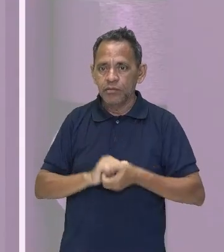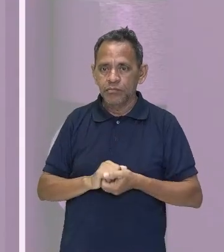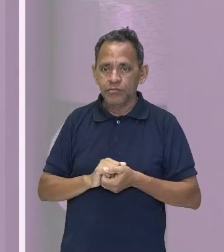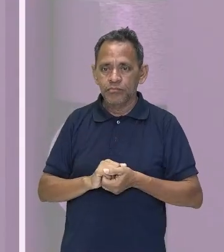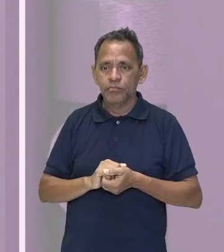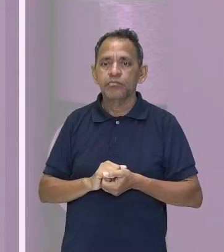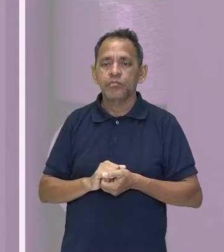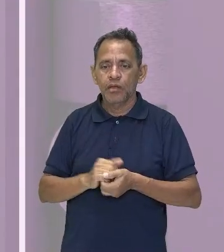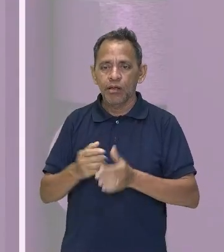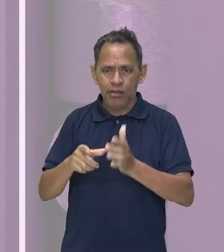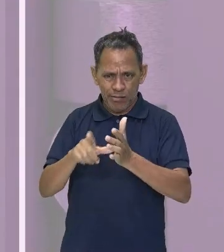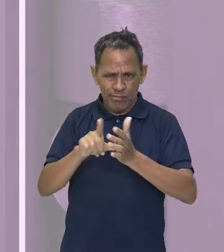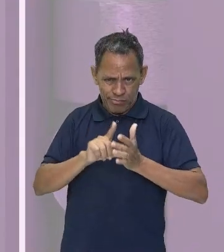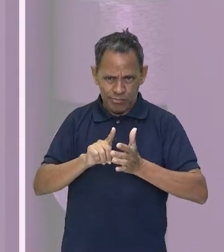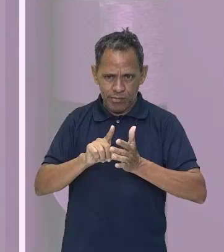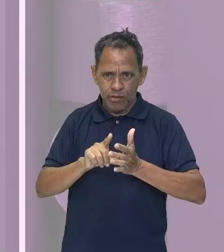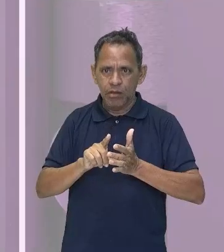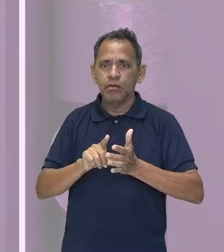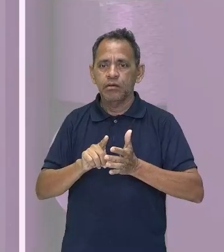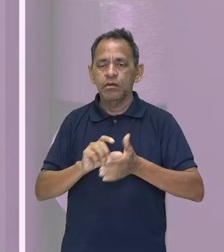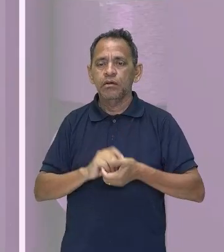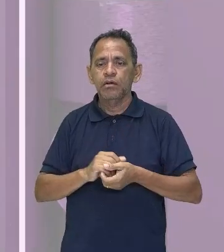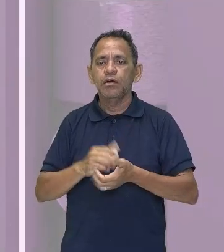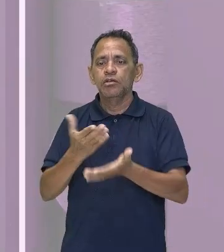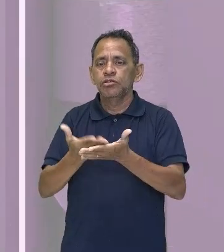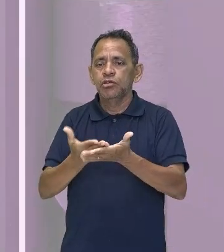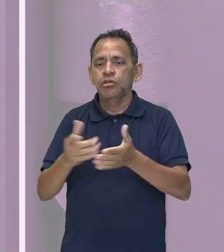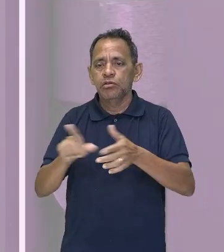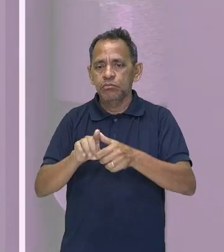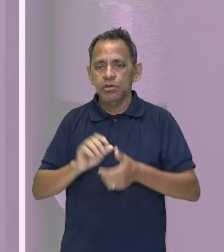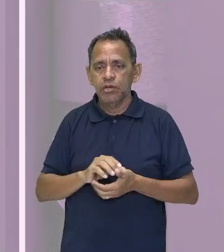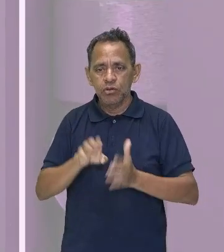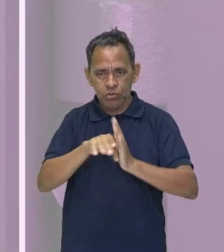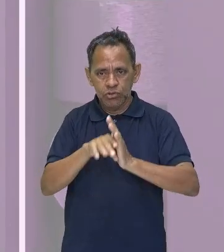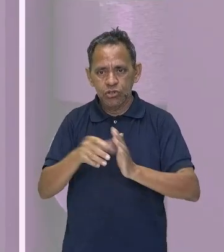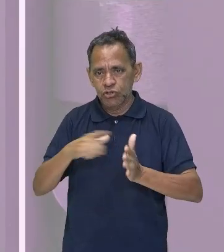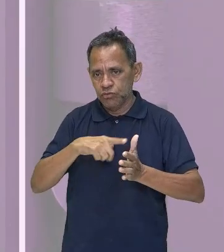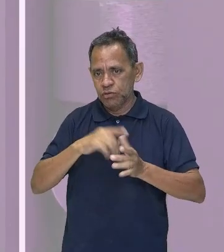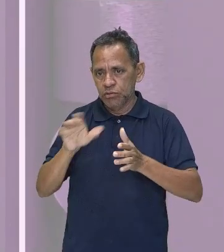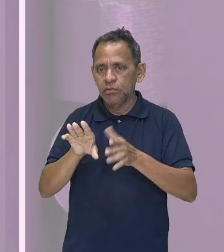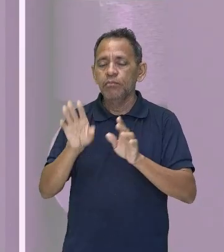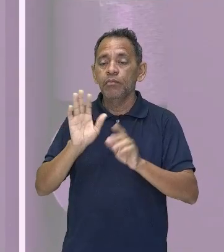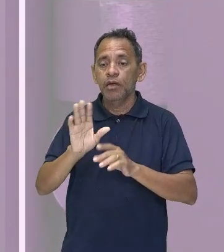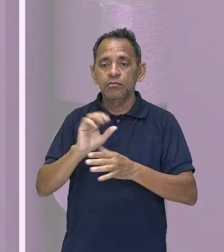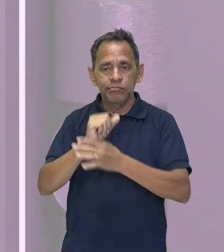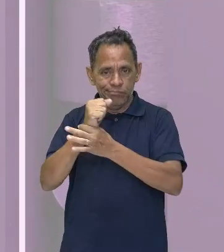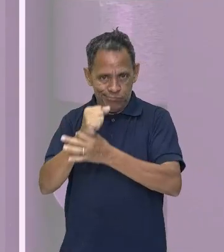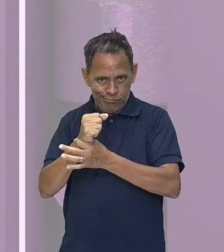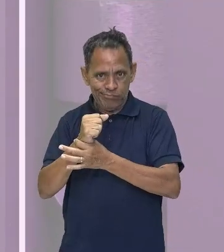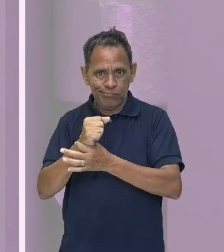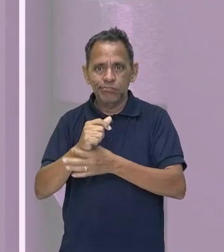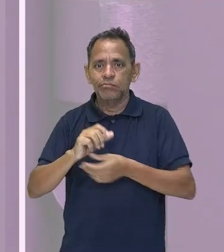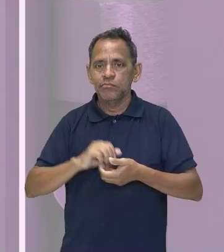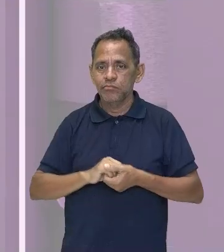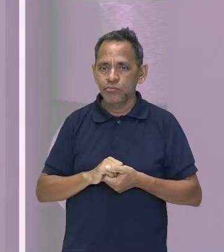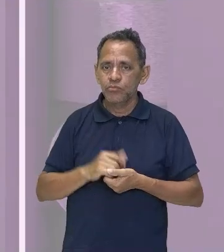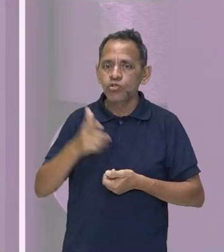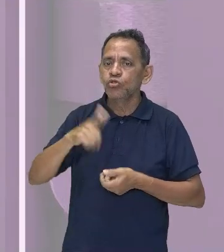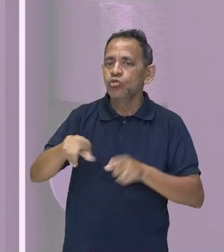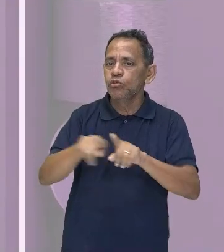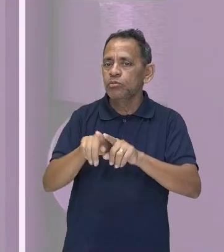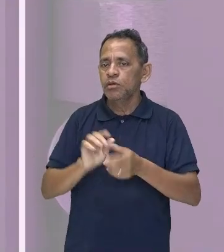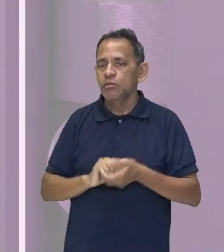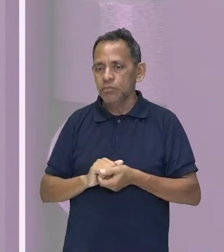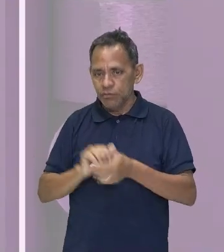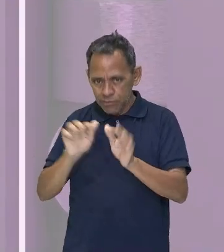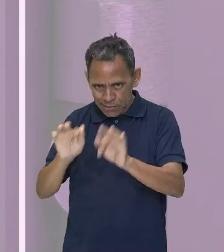bastante esses conceitos, mas a gente vai reforçar aqui com você novamente, tá? Para a gente fechar esse conteúdo,